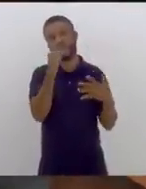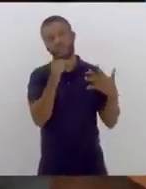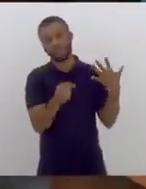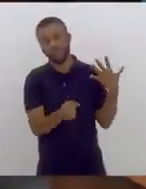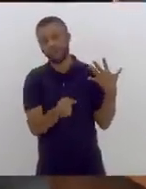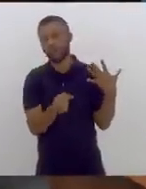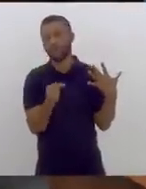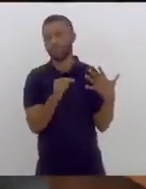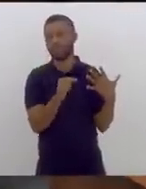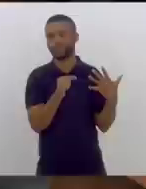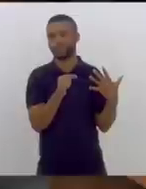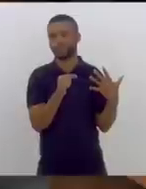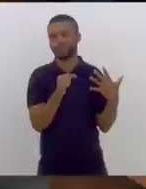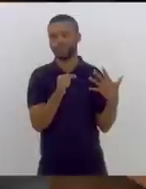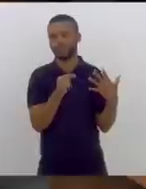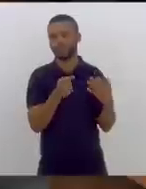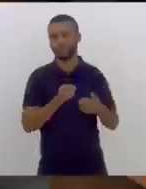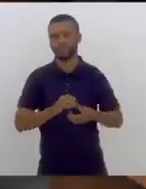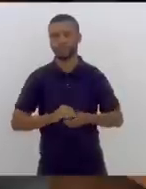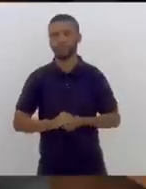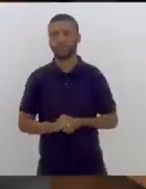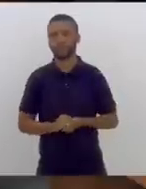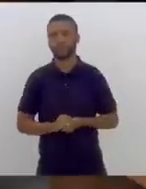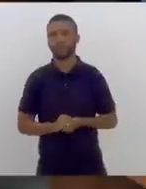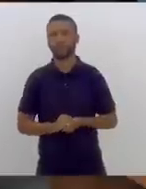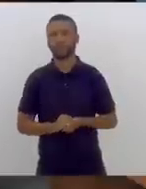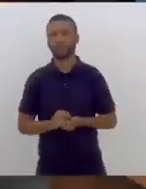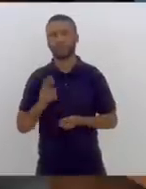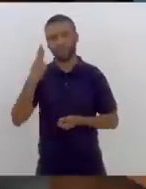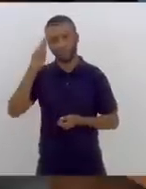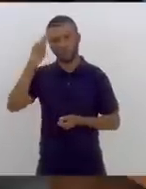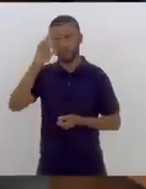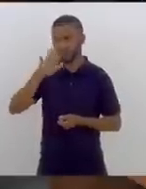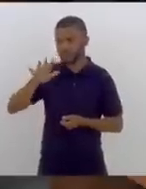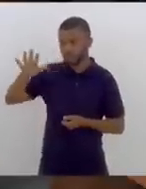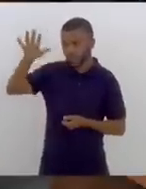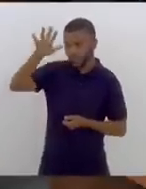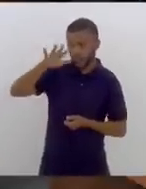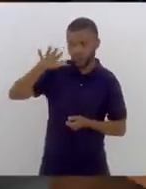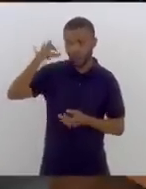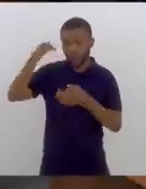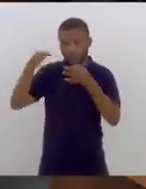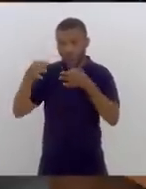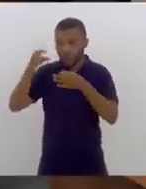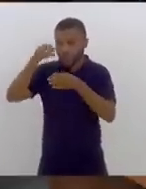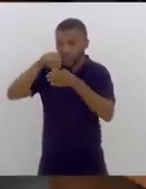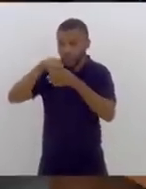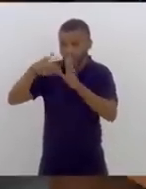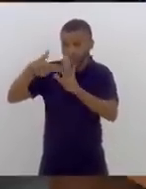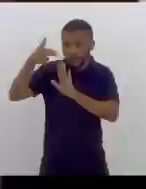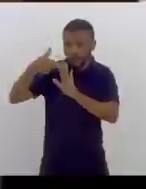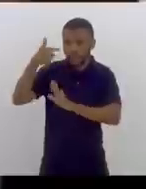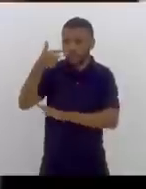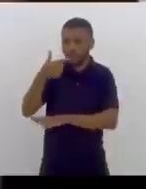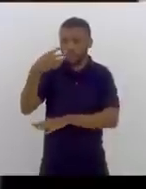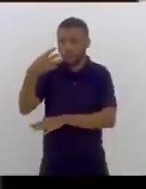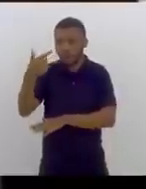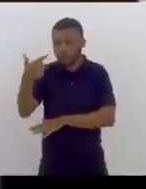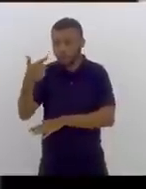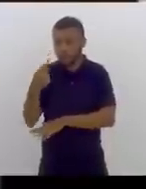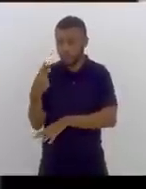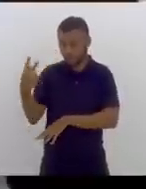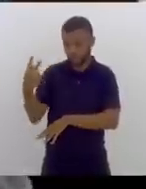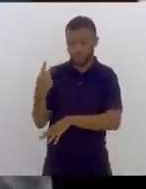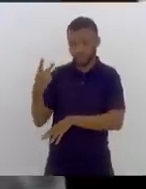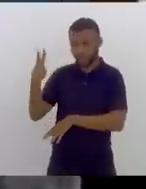o responsável por orientar juridicamente o comandante geral é justamente está dentro da resolução 242 que eu e